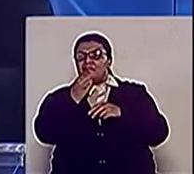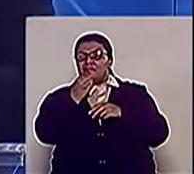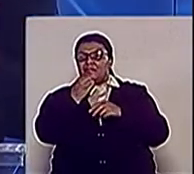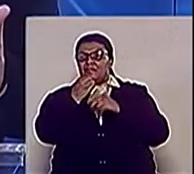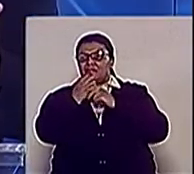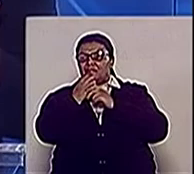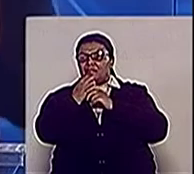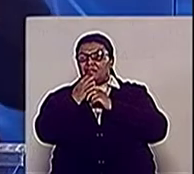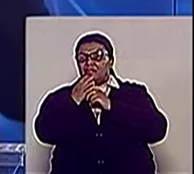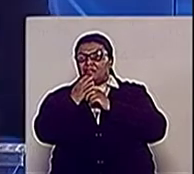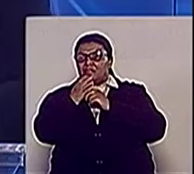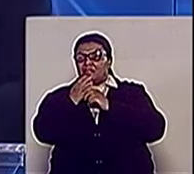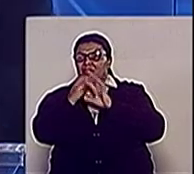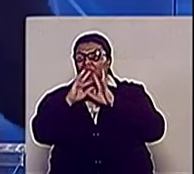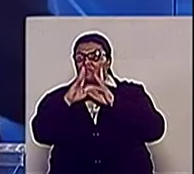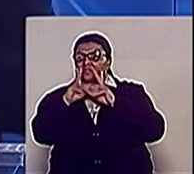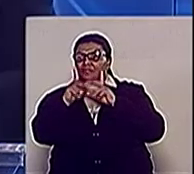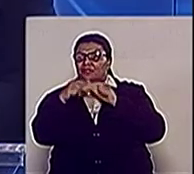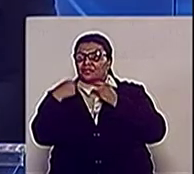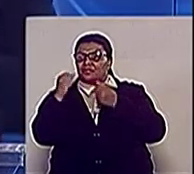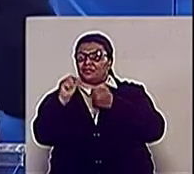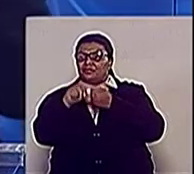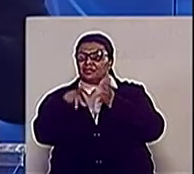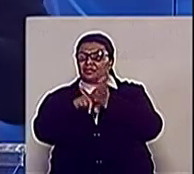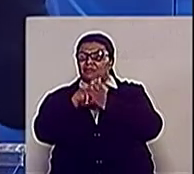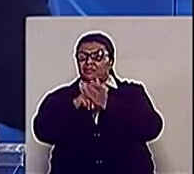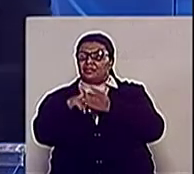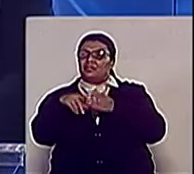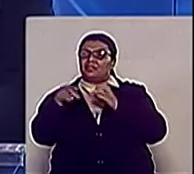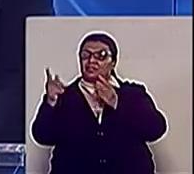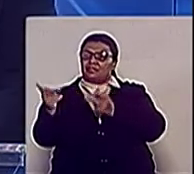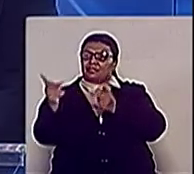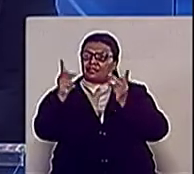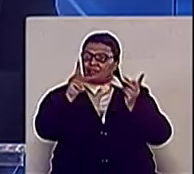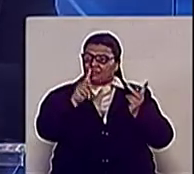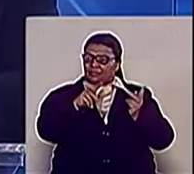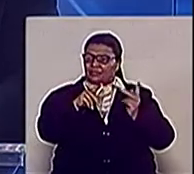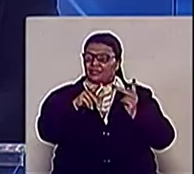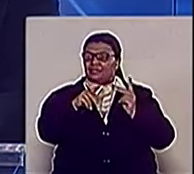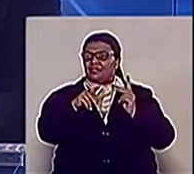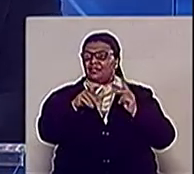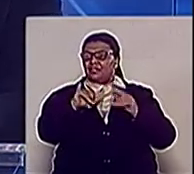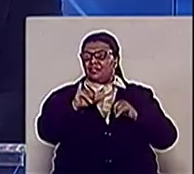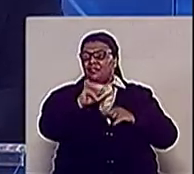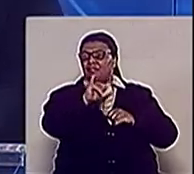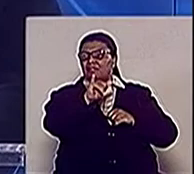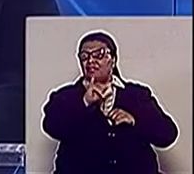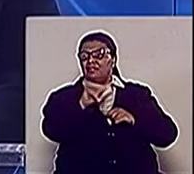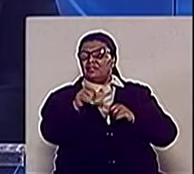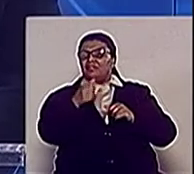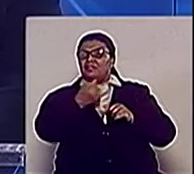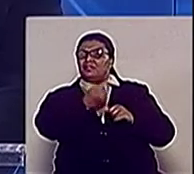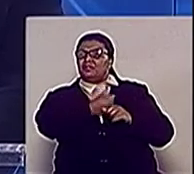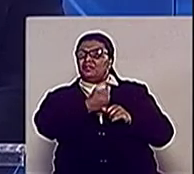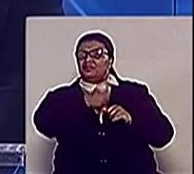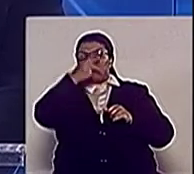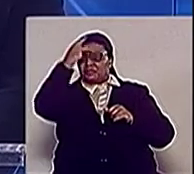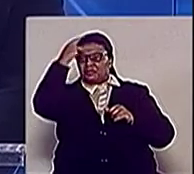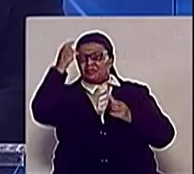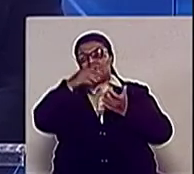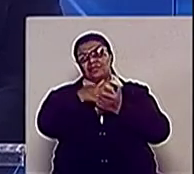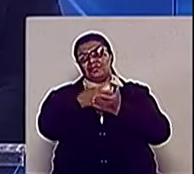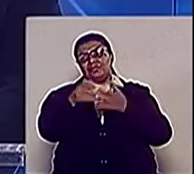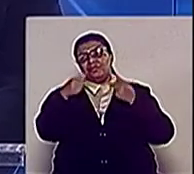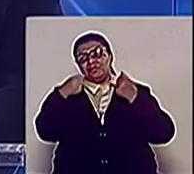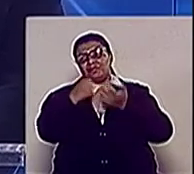uma proposta. Nós todos deveríamos um dia ir visitar a Embraer e exigir que ela não mande esse número de trabalhadores embora. Não teve nenhuma resposta até agora com